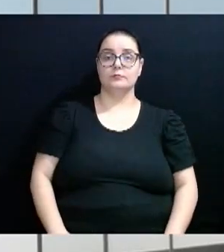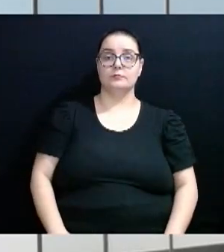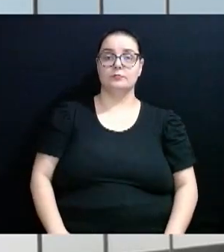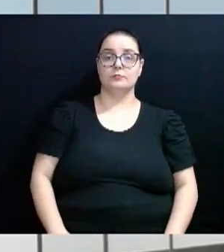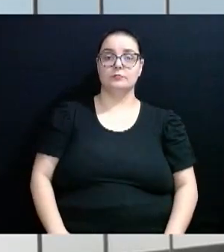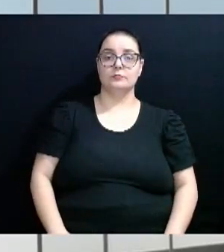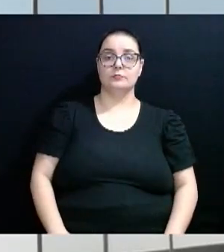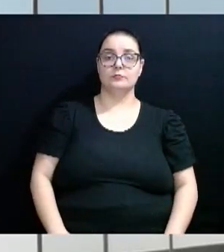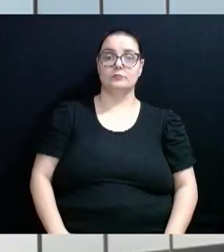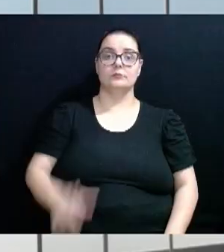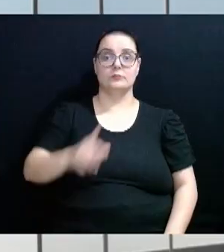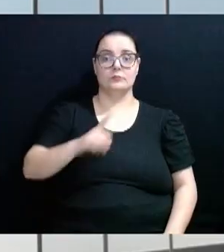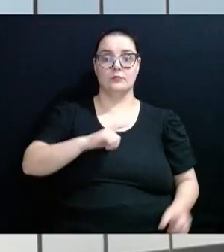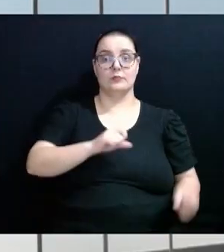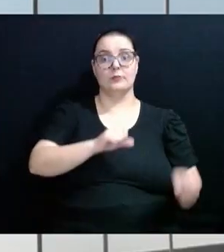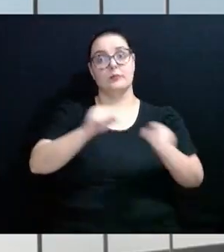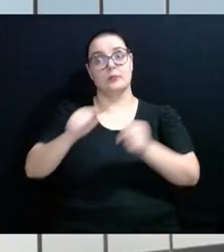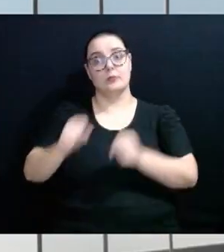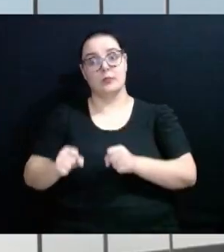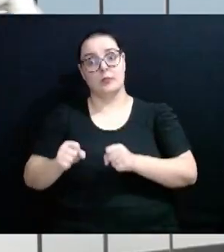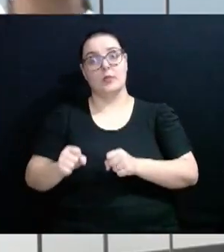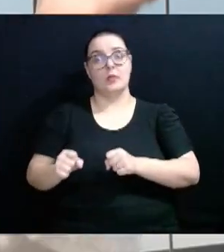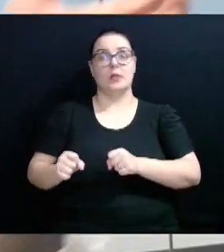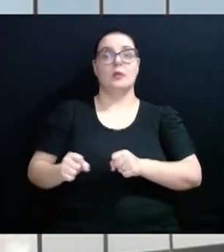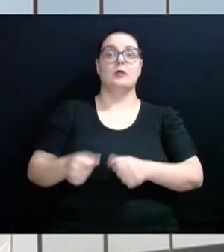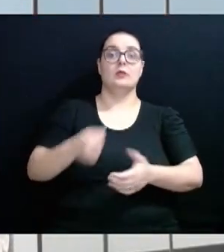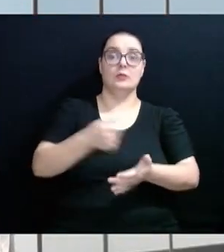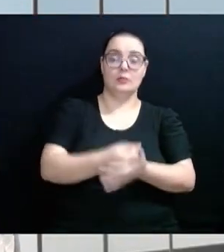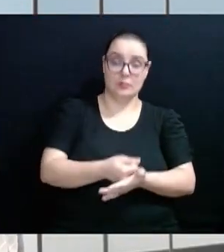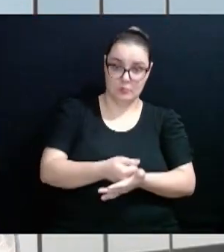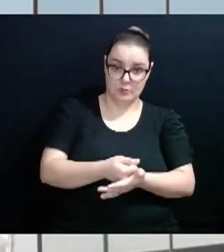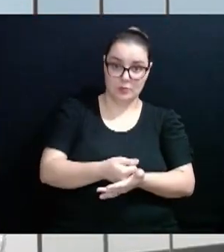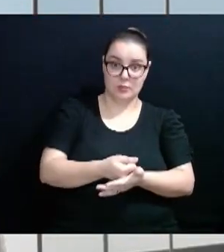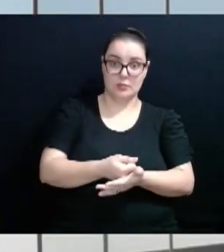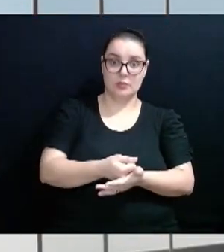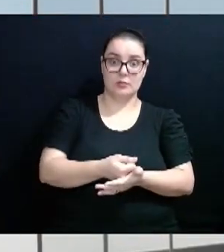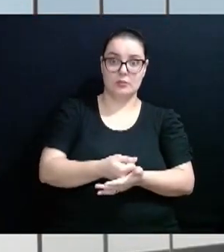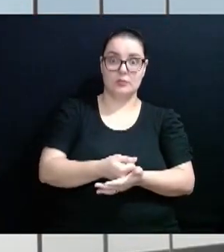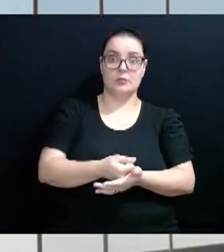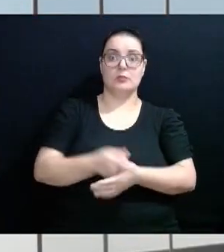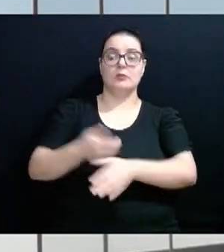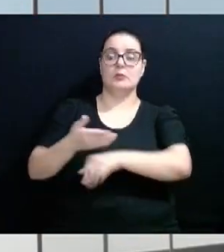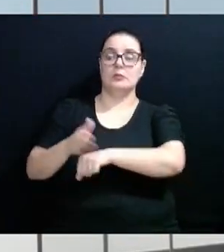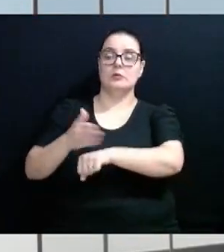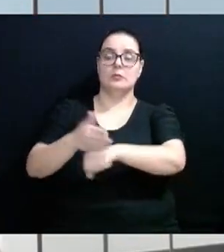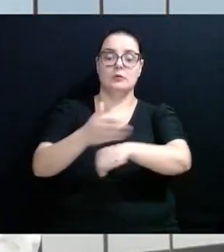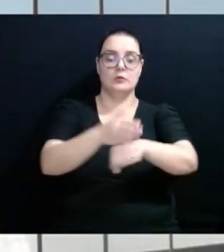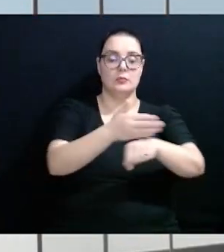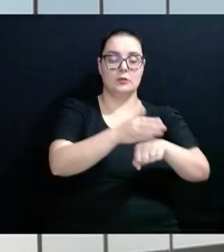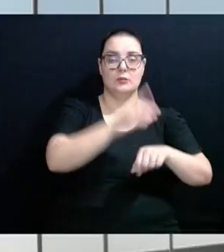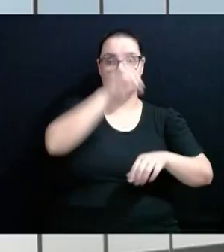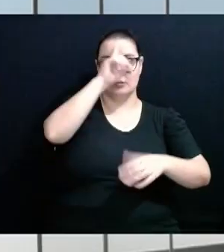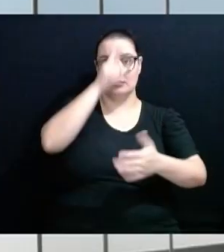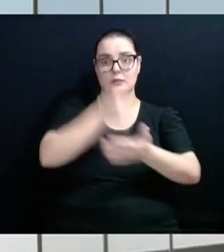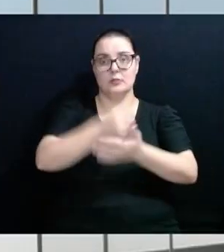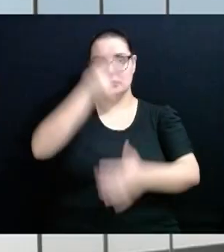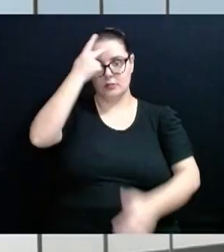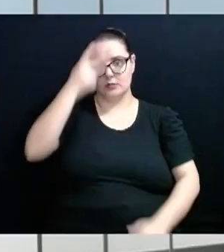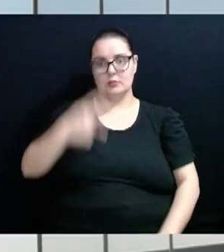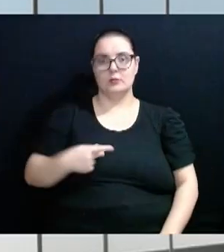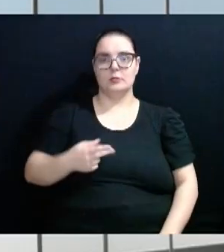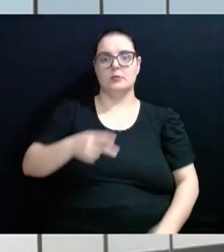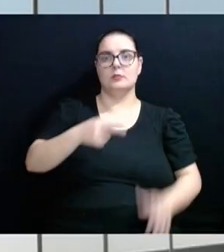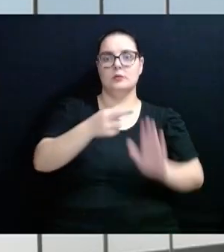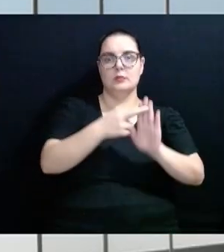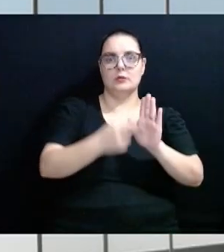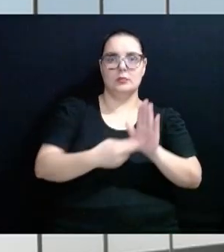poder, o dever e a obrigação de, né, exercer, né, definir as suas regras e exercer dentro do seu